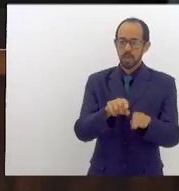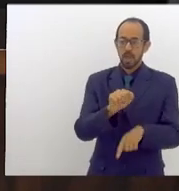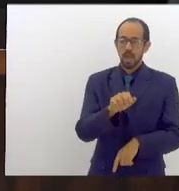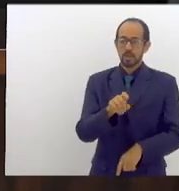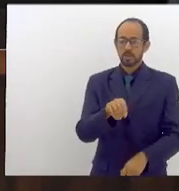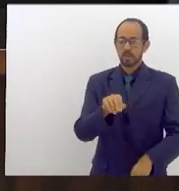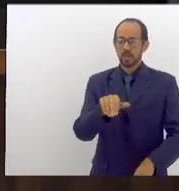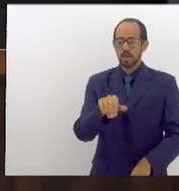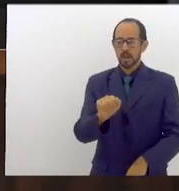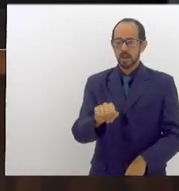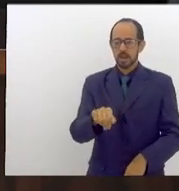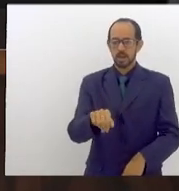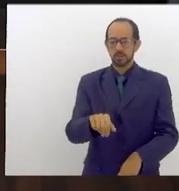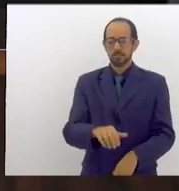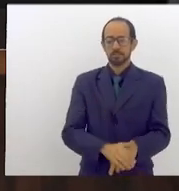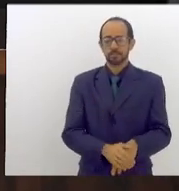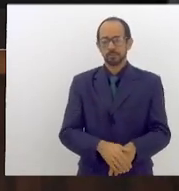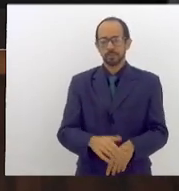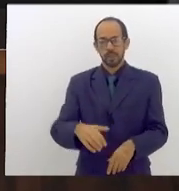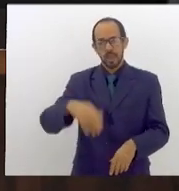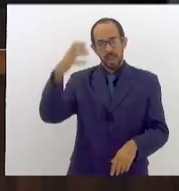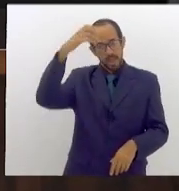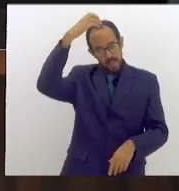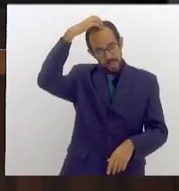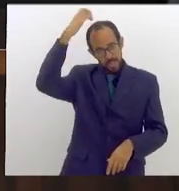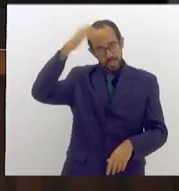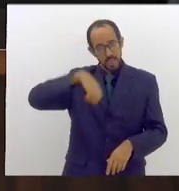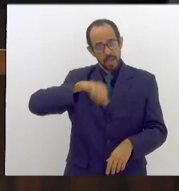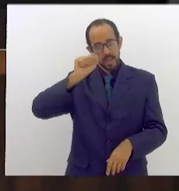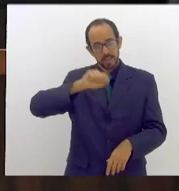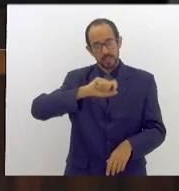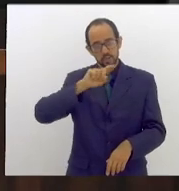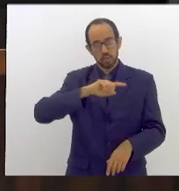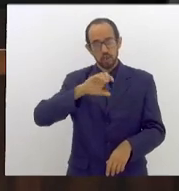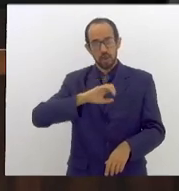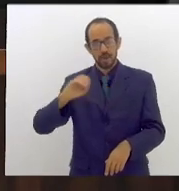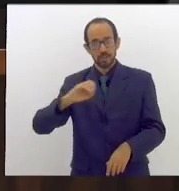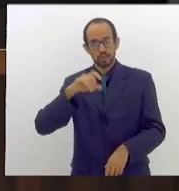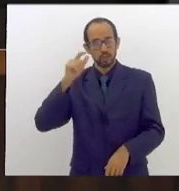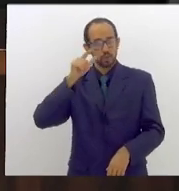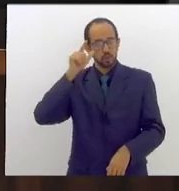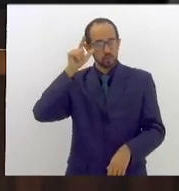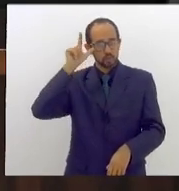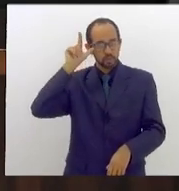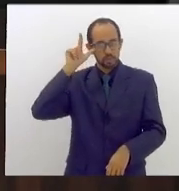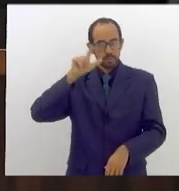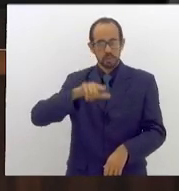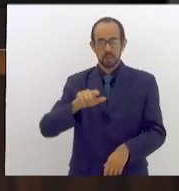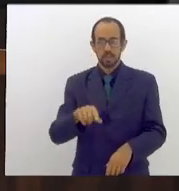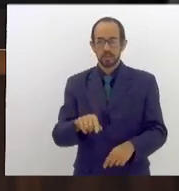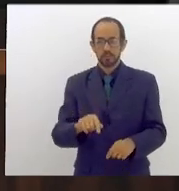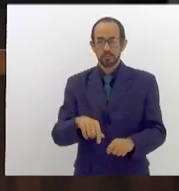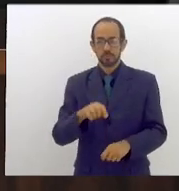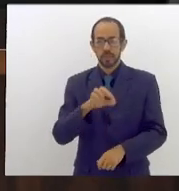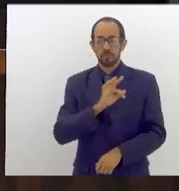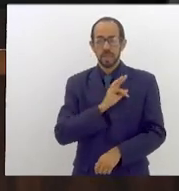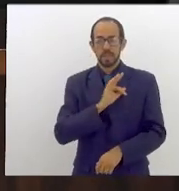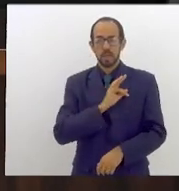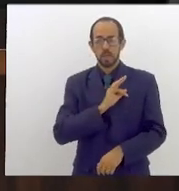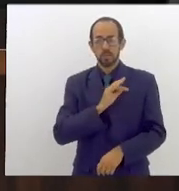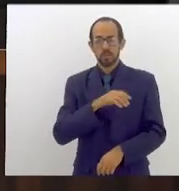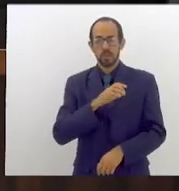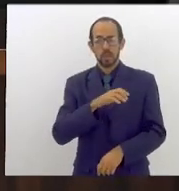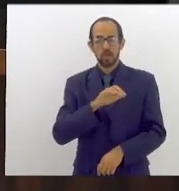Baltazar rainha da Zona Oeste a nossa Lucinha Nossa Marta Rocha